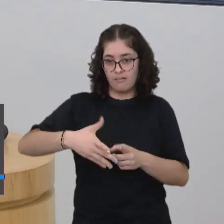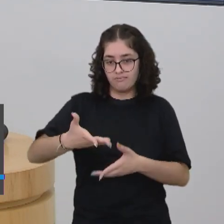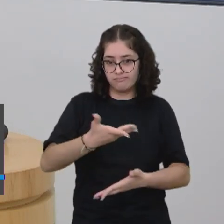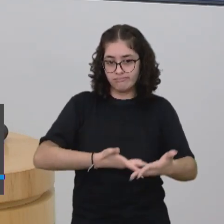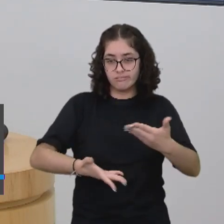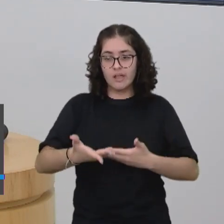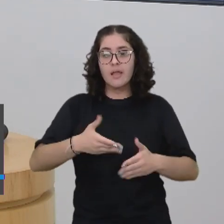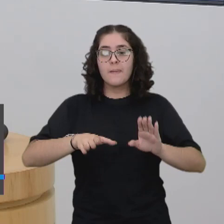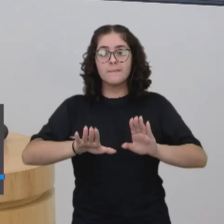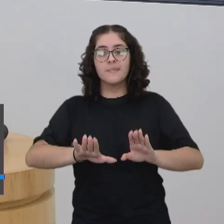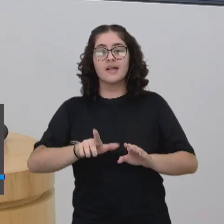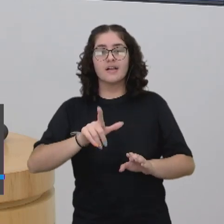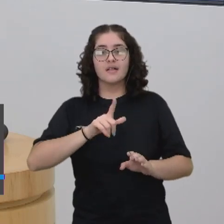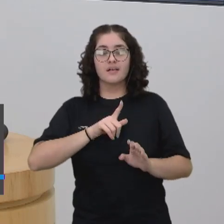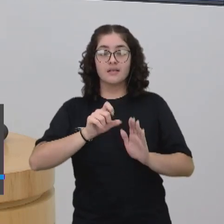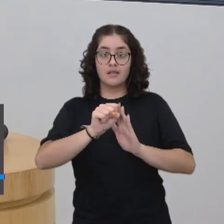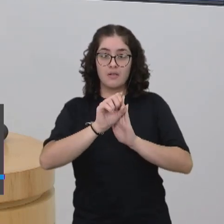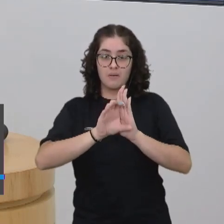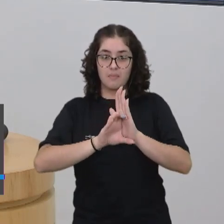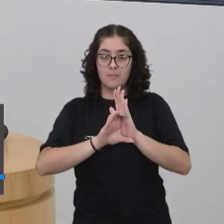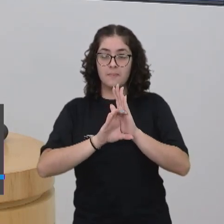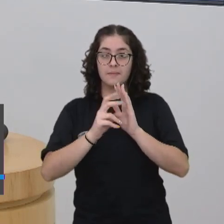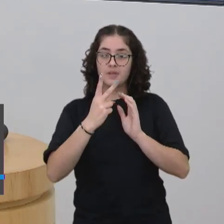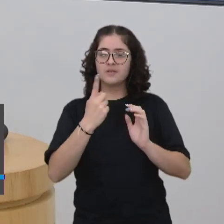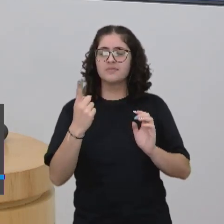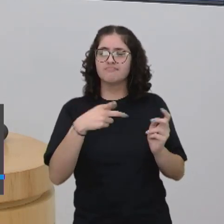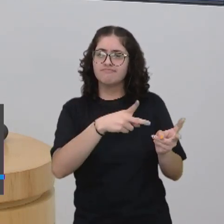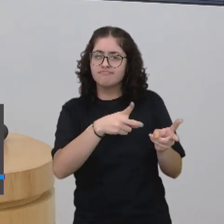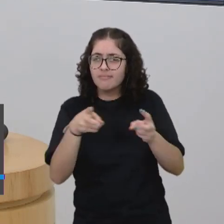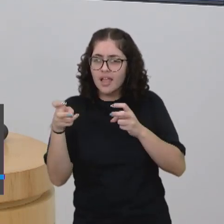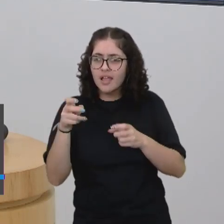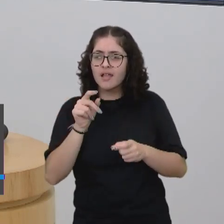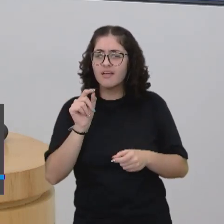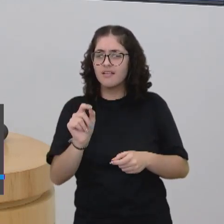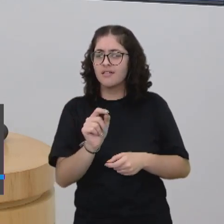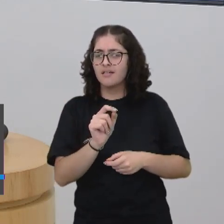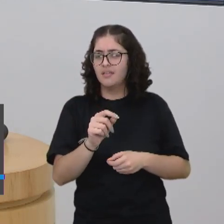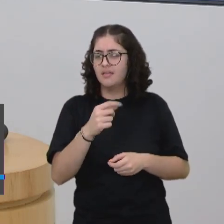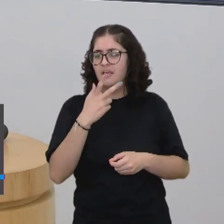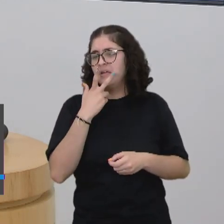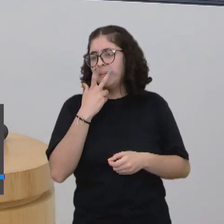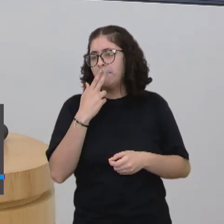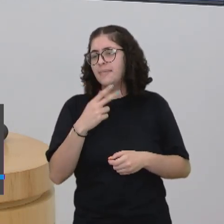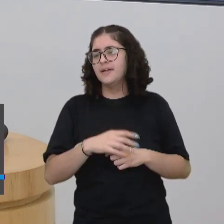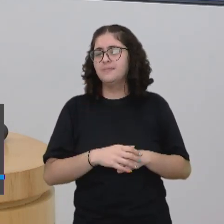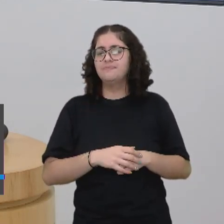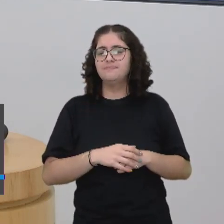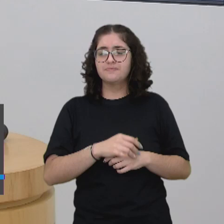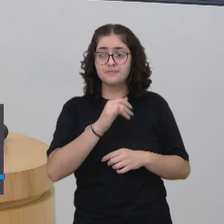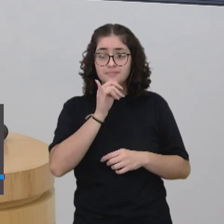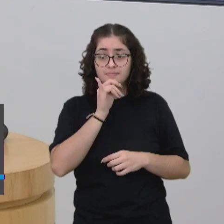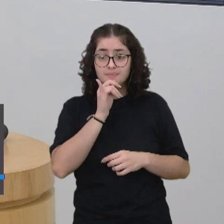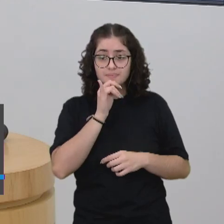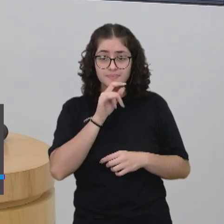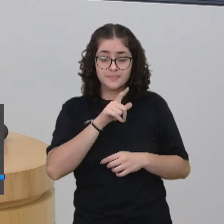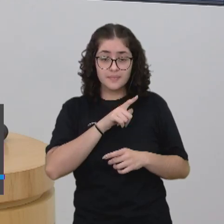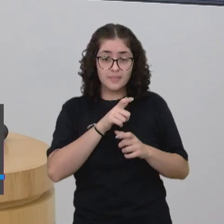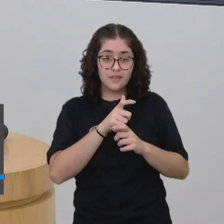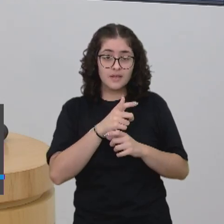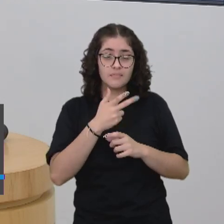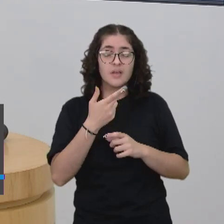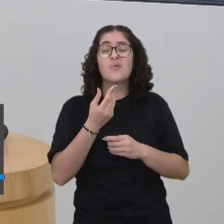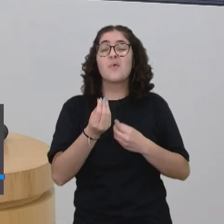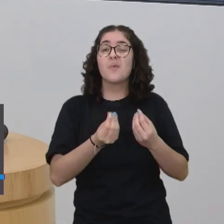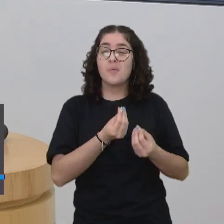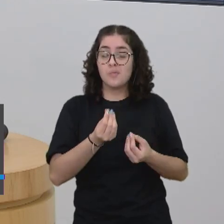começa a passar para o século XXI, a gente começa a perceber que talvez um dos nossos nossos maiores gargalos nesse